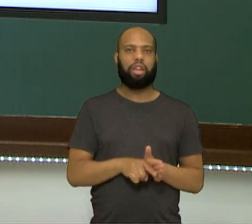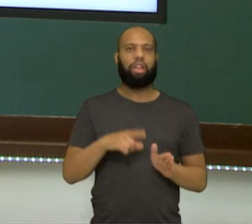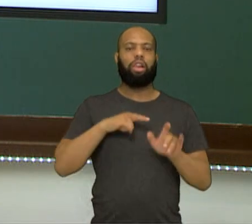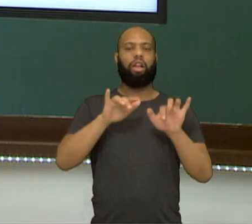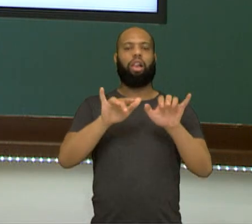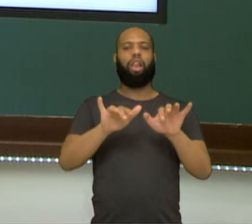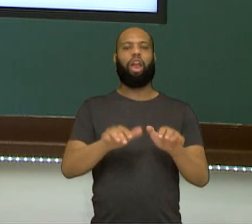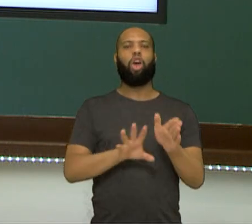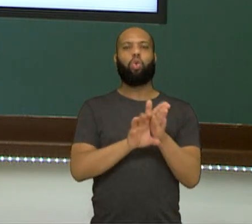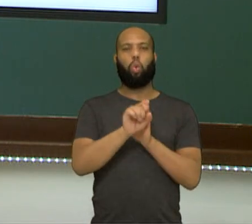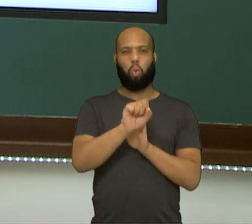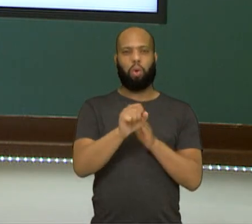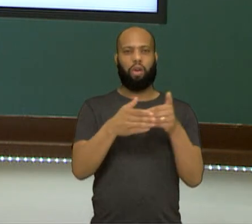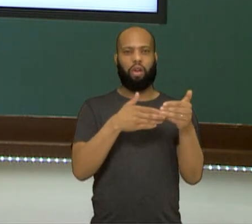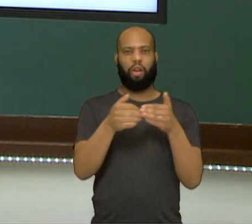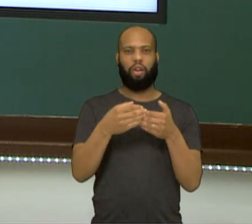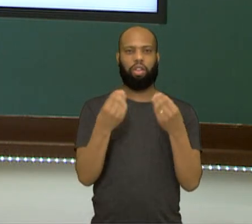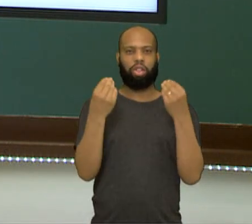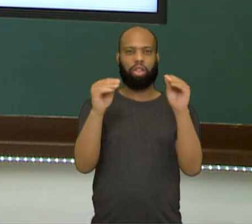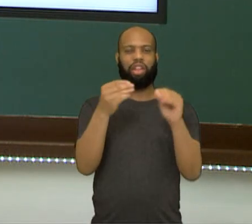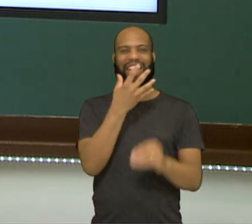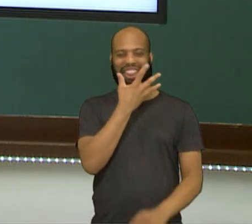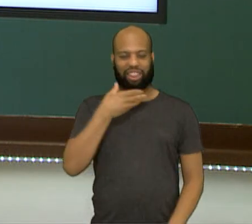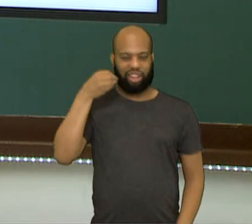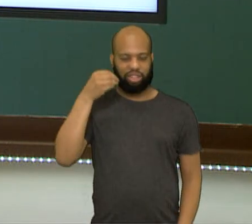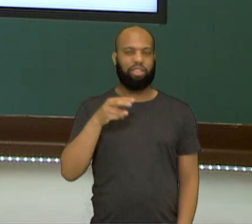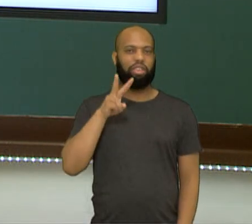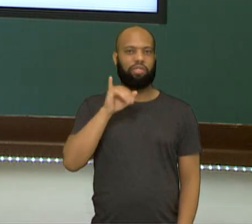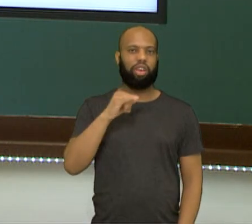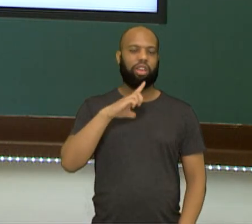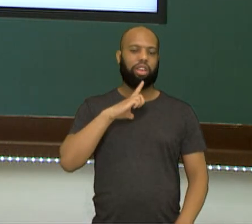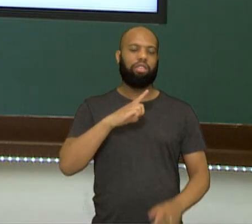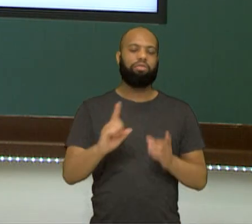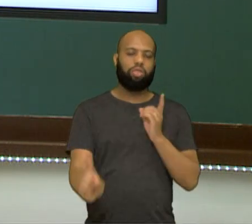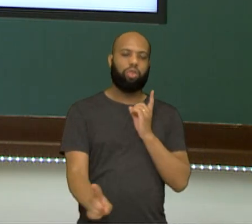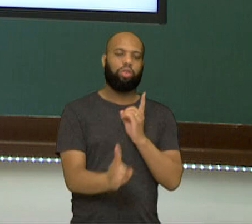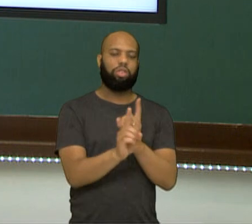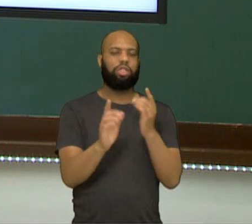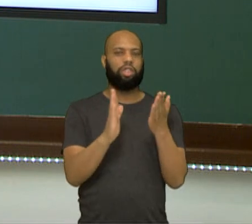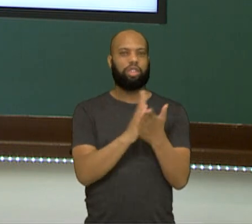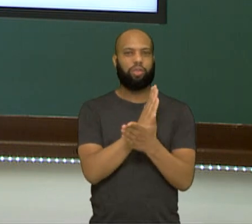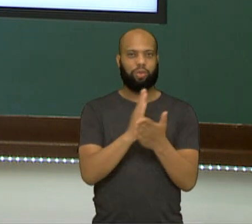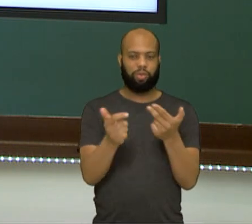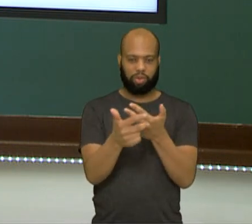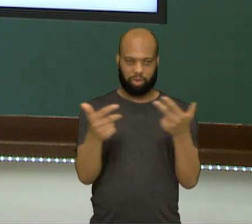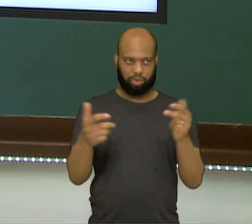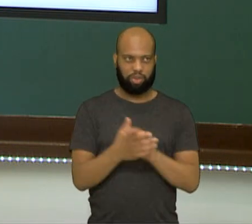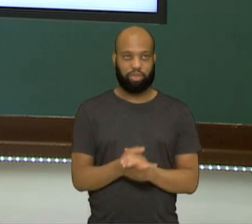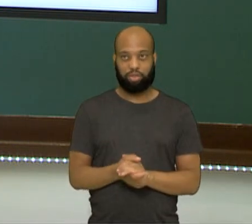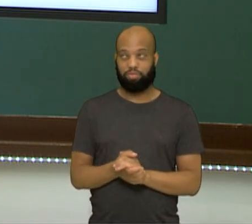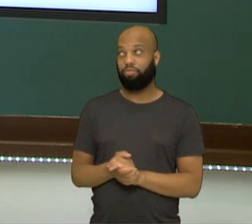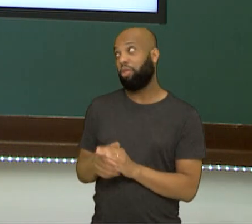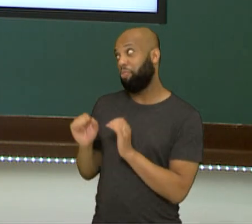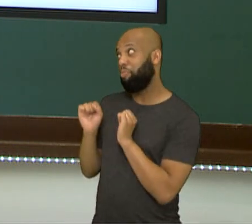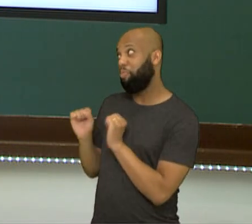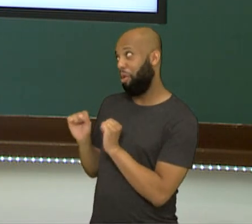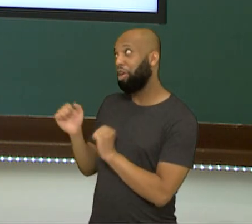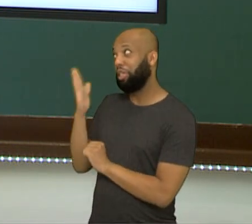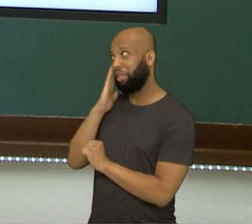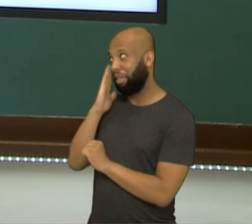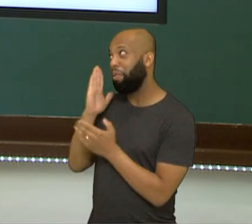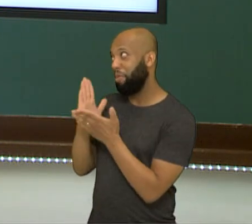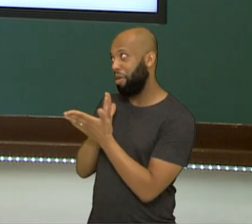de busca, Google ou qualquer outro na internet, para ver se eu encontro alguma coisa. E talvez a gente saiba um pouquinho, né,